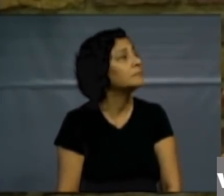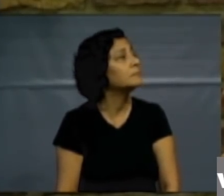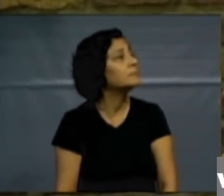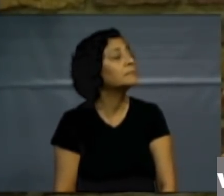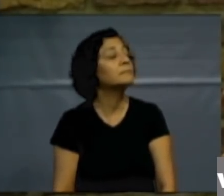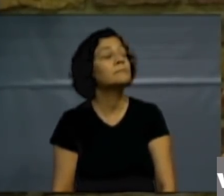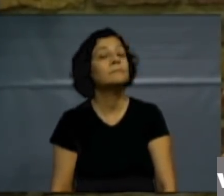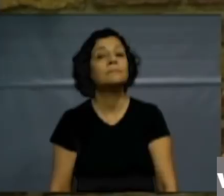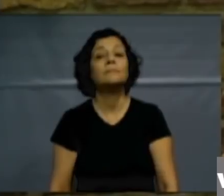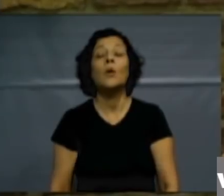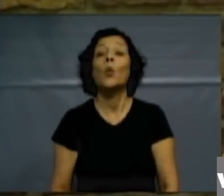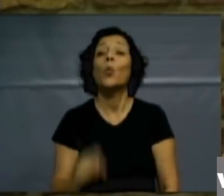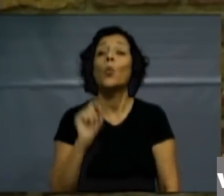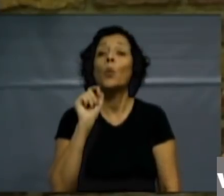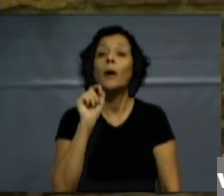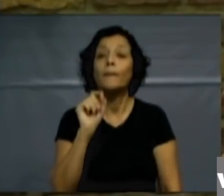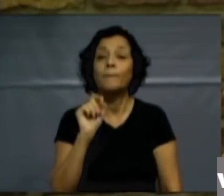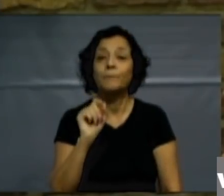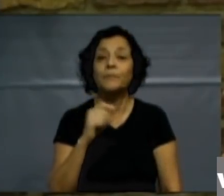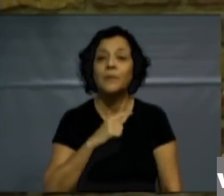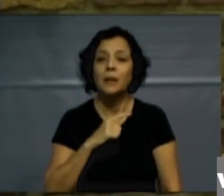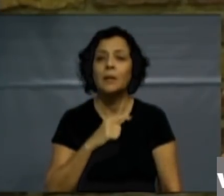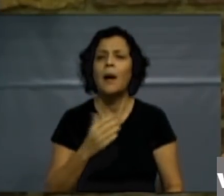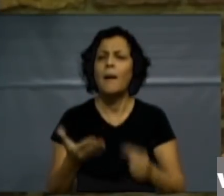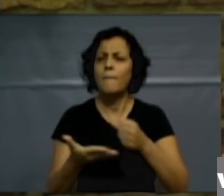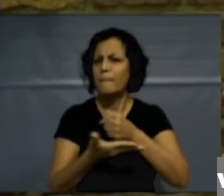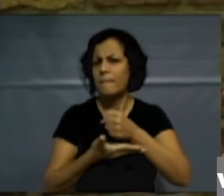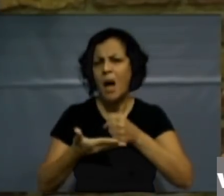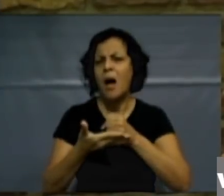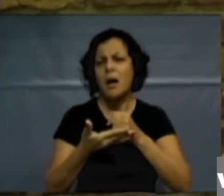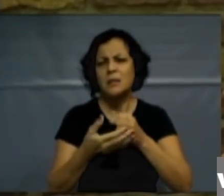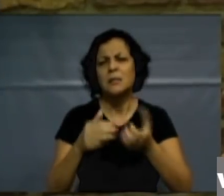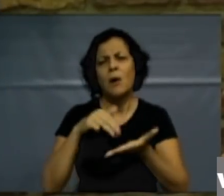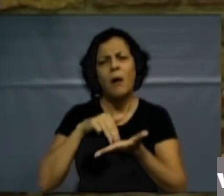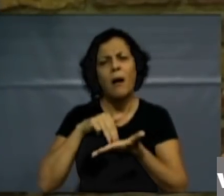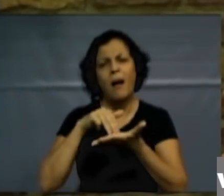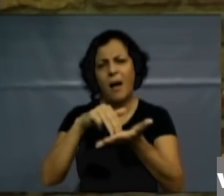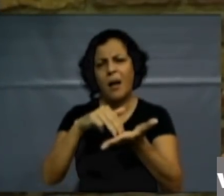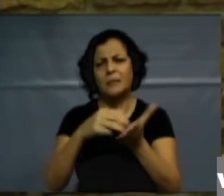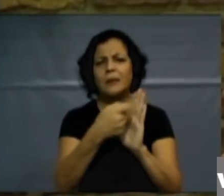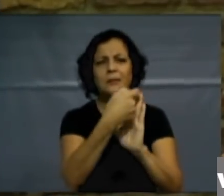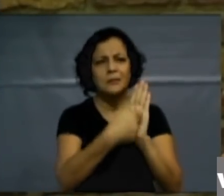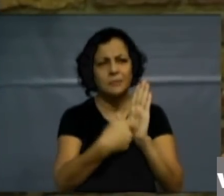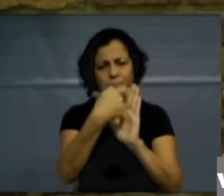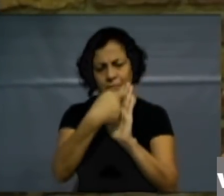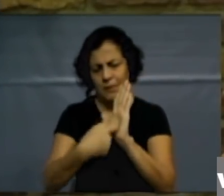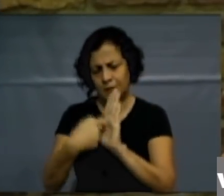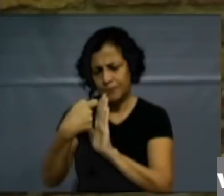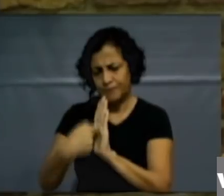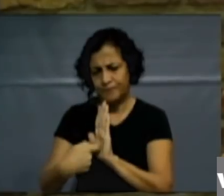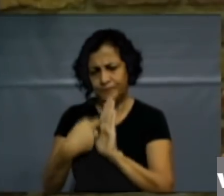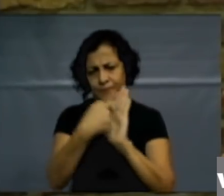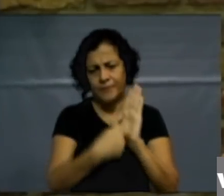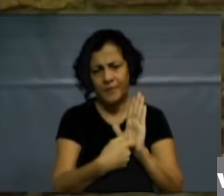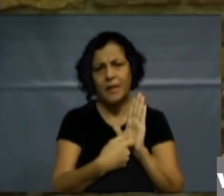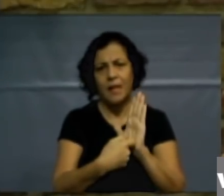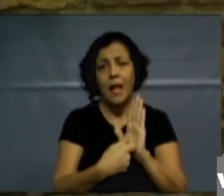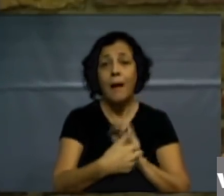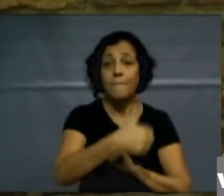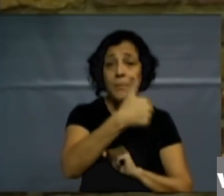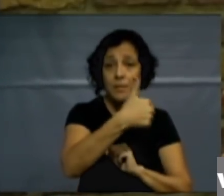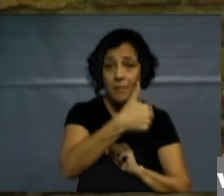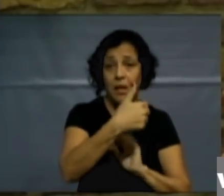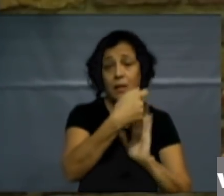aí. Isso. Bom, são basicamente essas cartas, né? São as famosas epístolas paulinas, que é a primeira e segunda epístolas